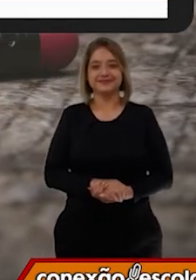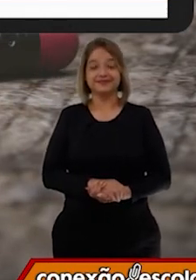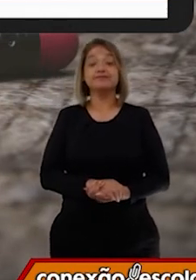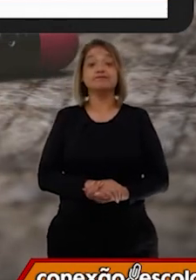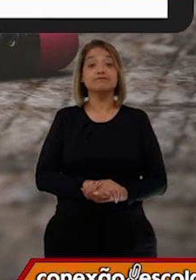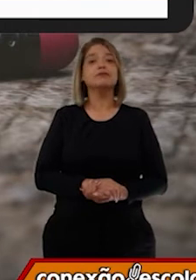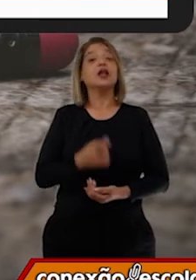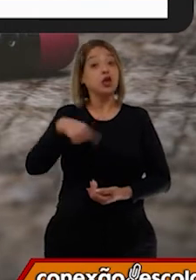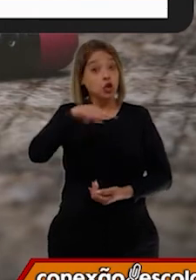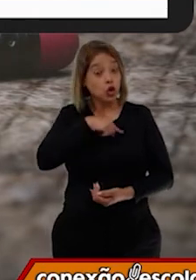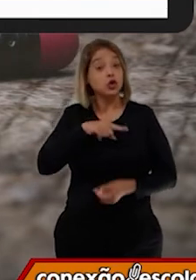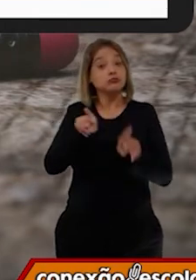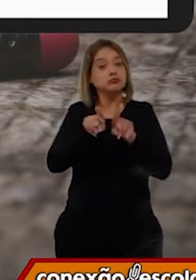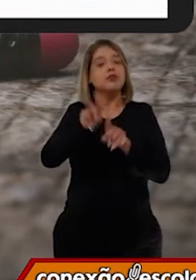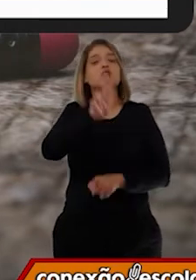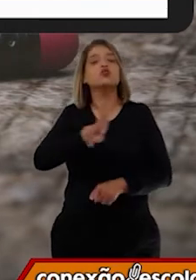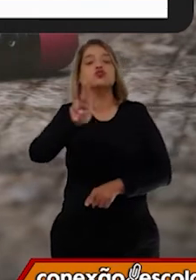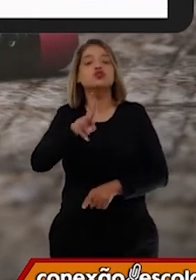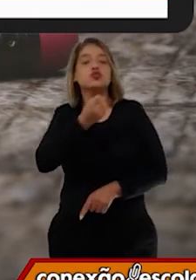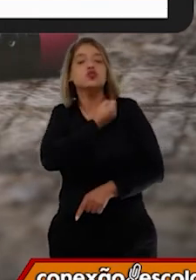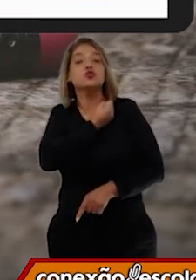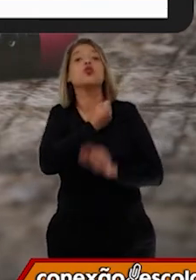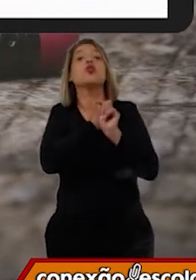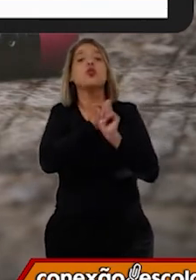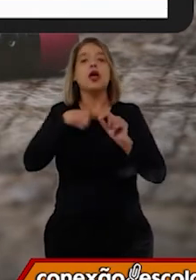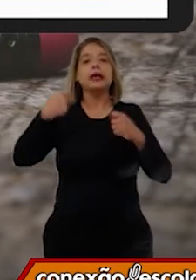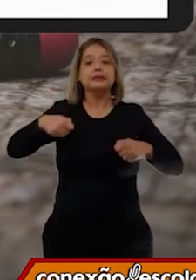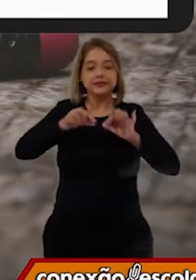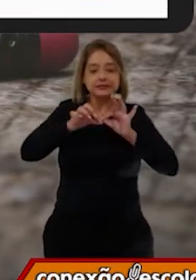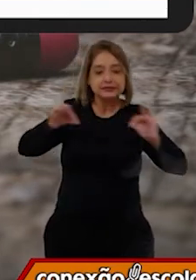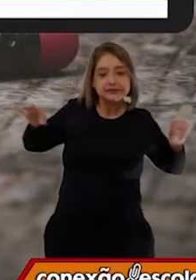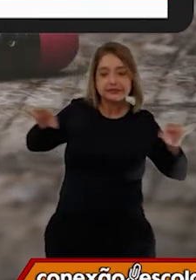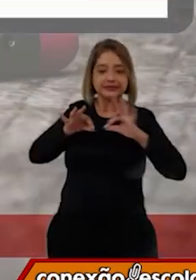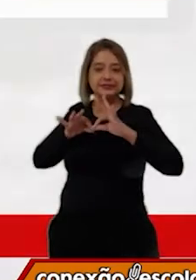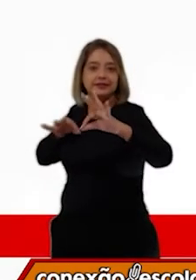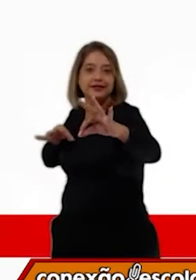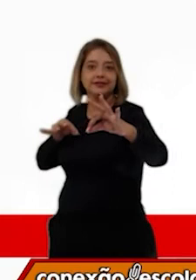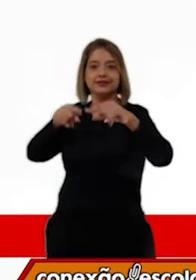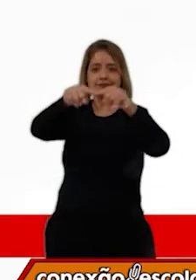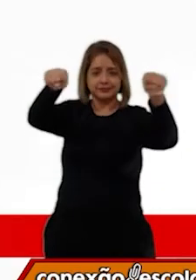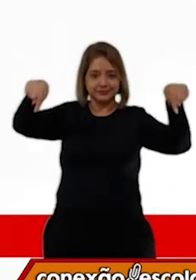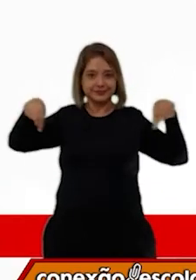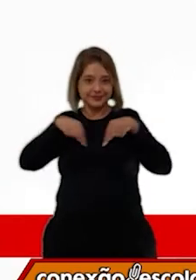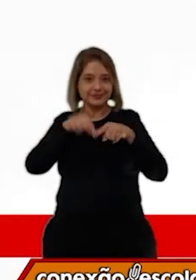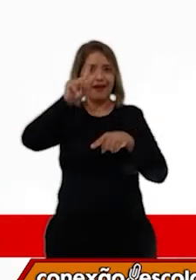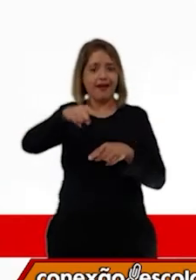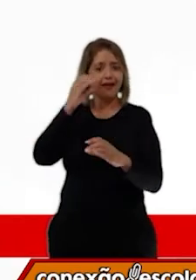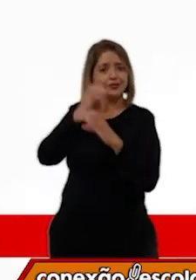Nós usamos também os números para medir um terreno ou uma área. Os